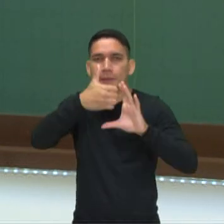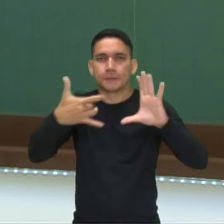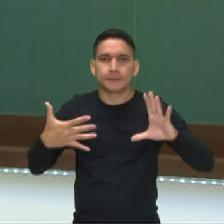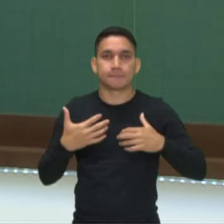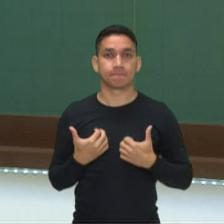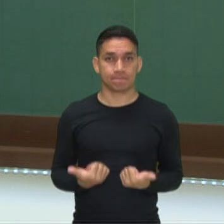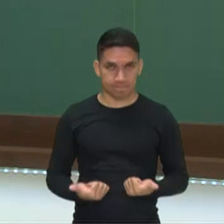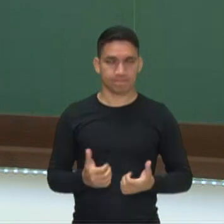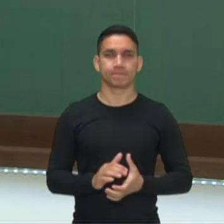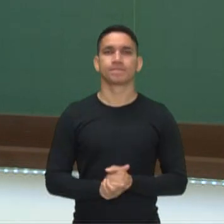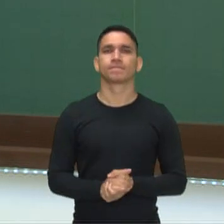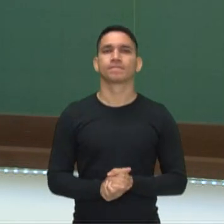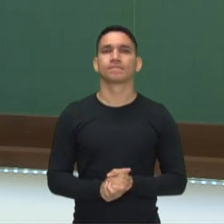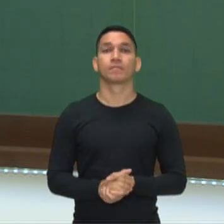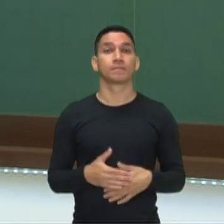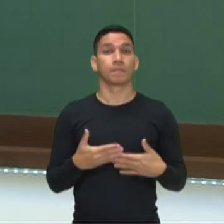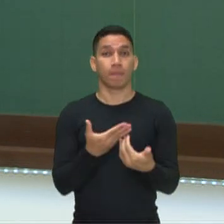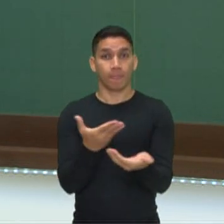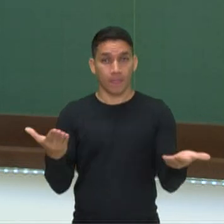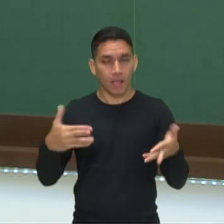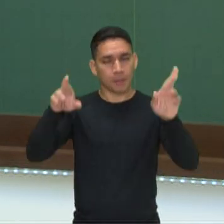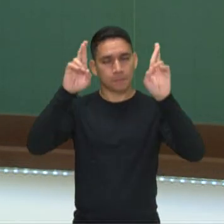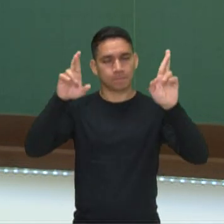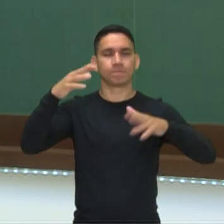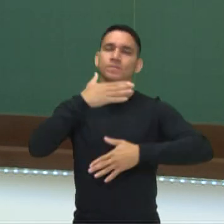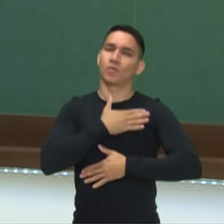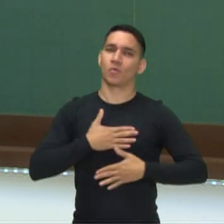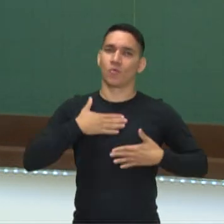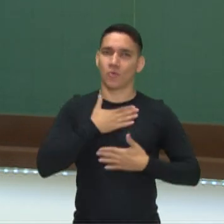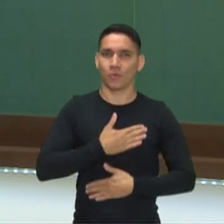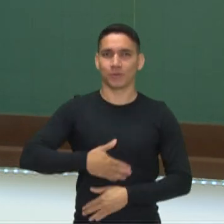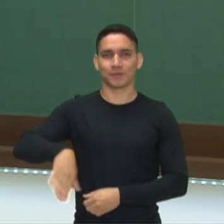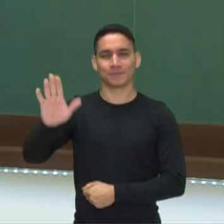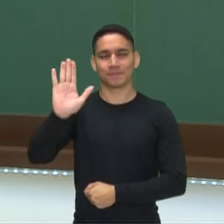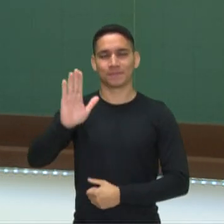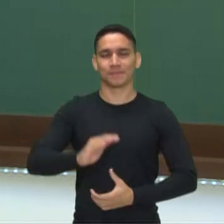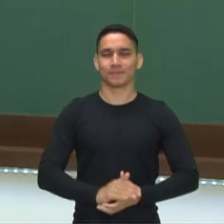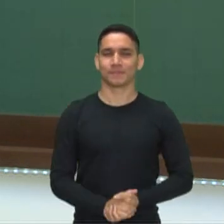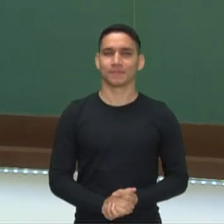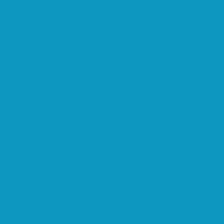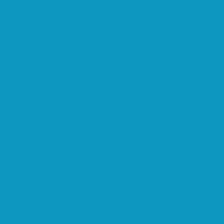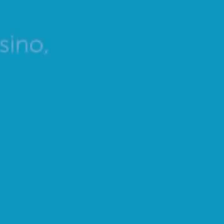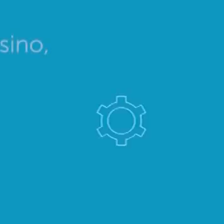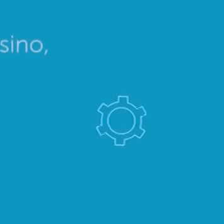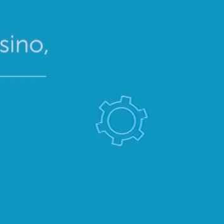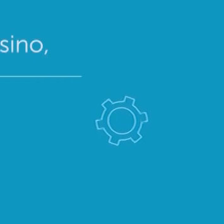características do mercantilismo. Pessoal, espero que vocês tenham gostado e até a próxima.